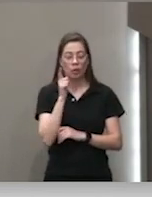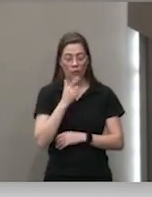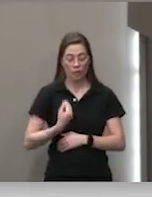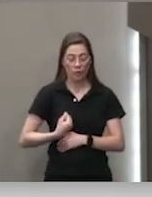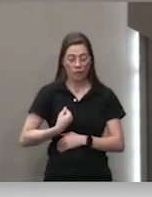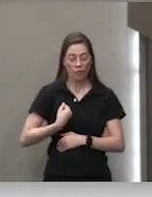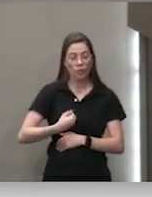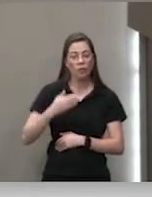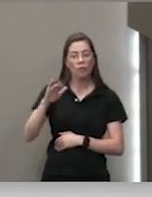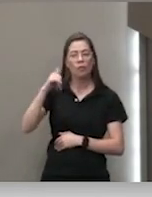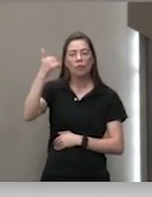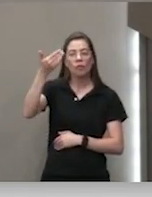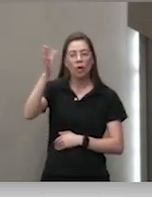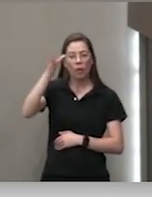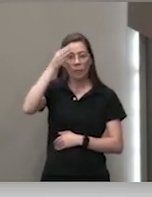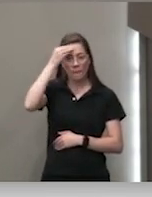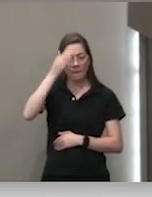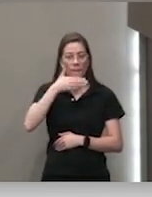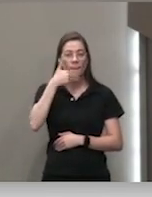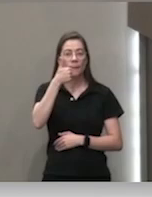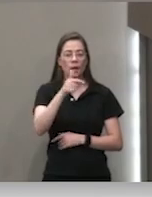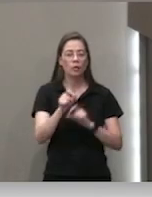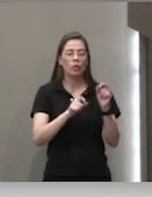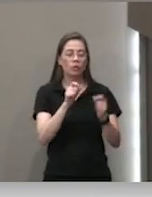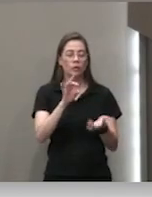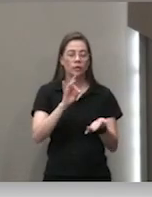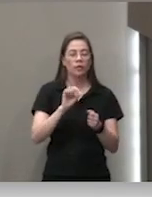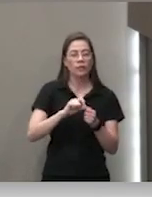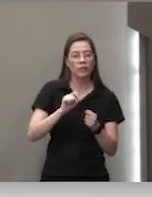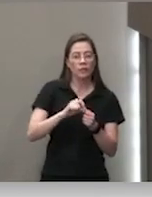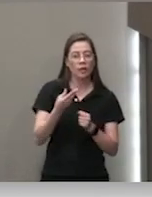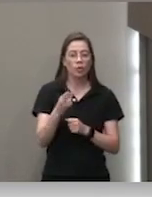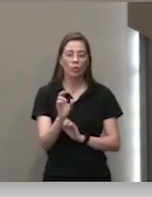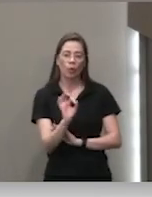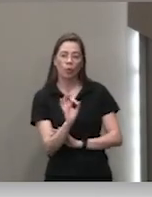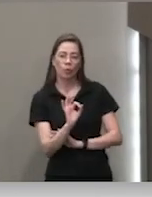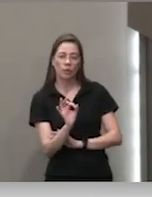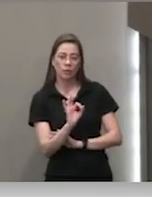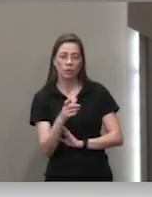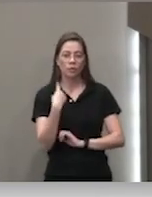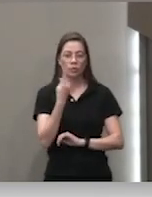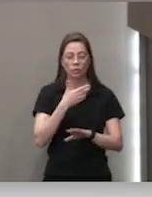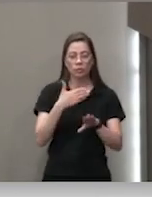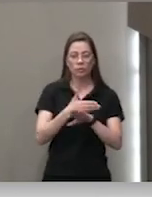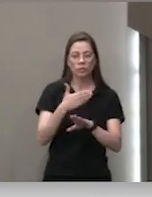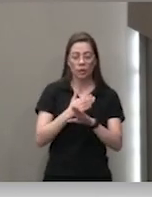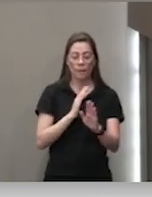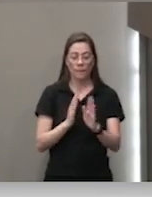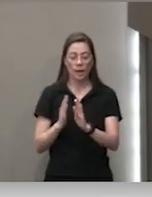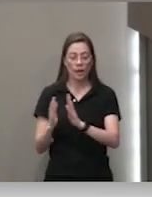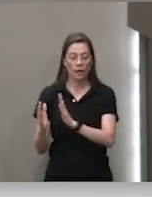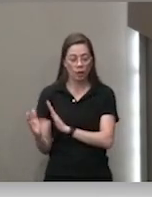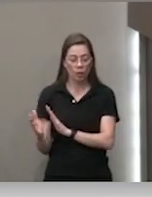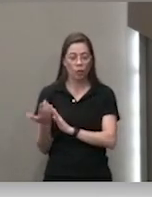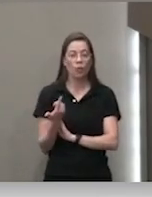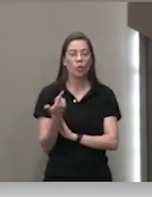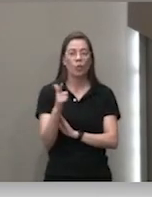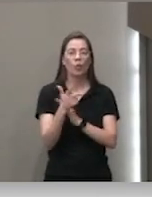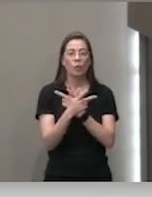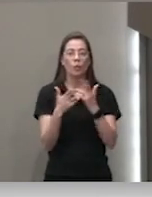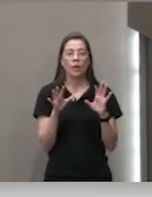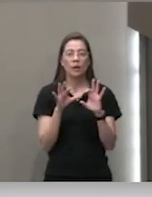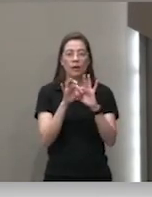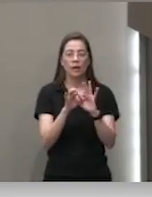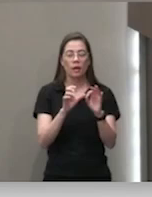fora compreenderem melhor o que de fato foi feito ou não por nossa parte nesse período todo aqui. Outra ligação